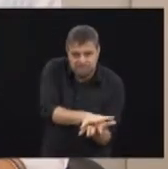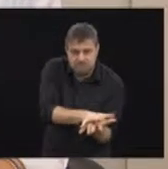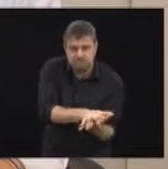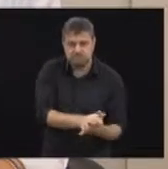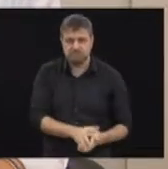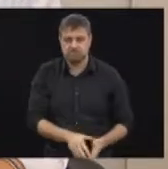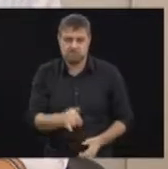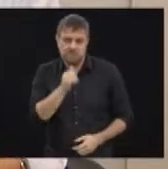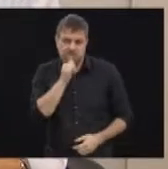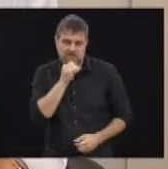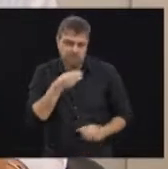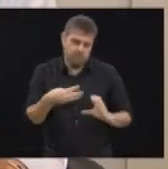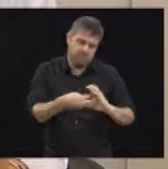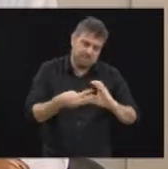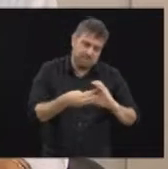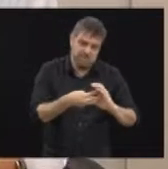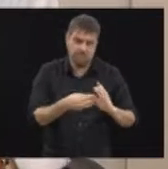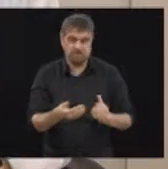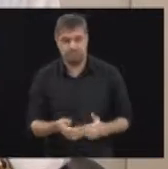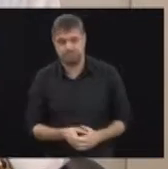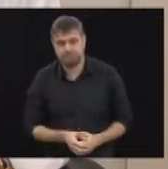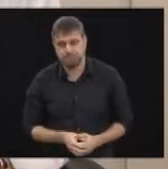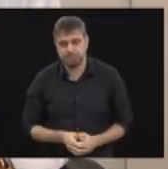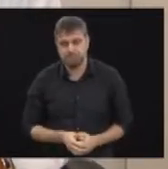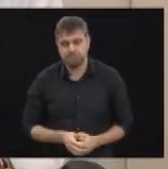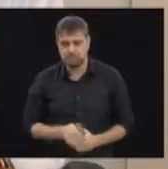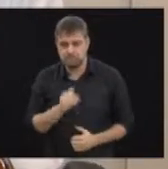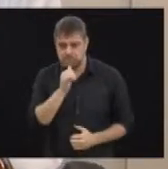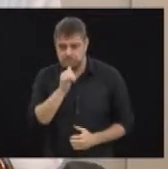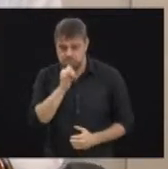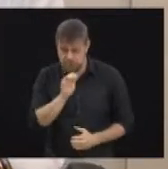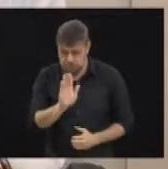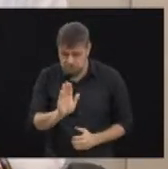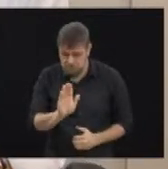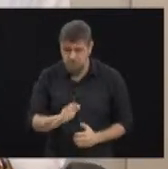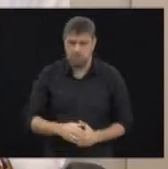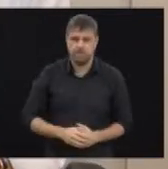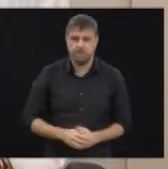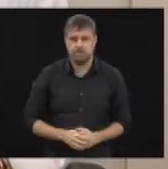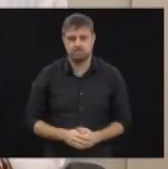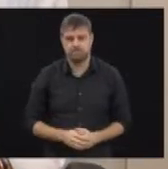tecido, né, uma célula. Então, por exemplo,